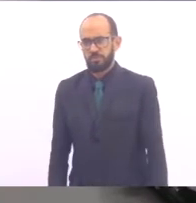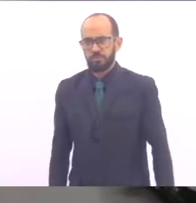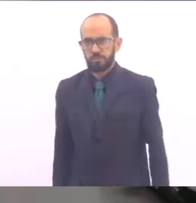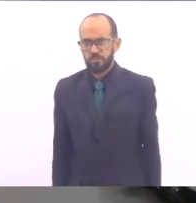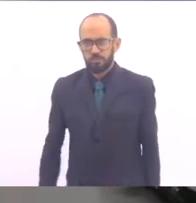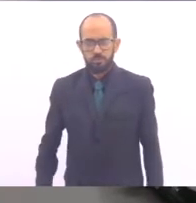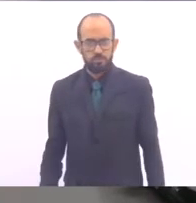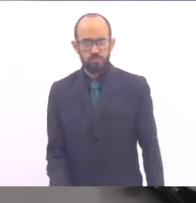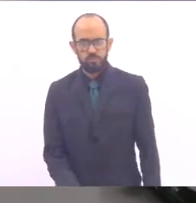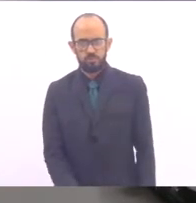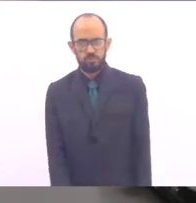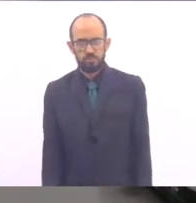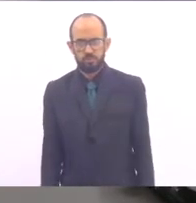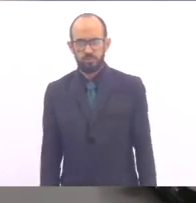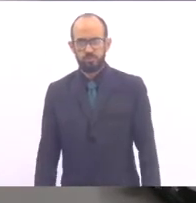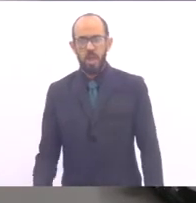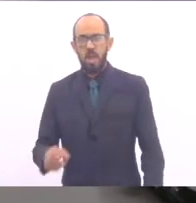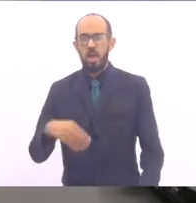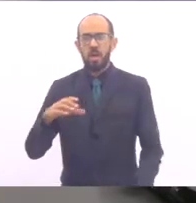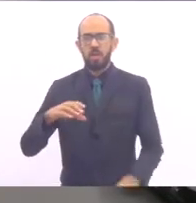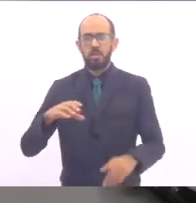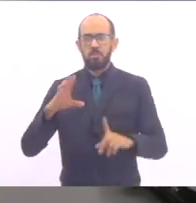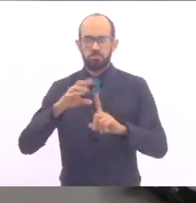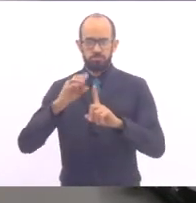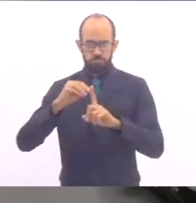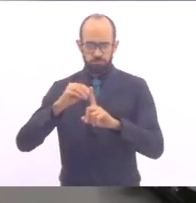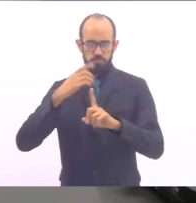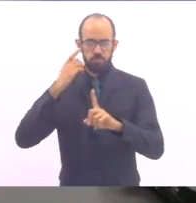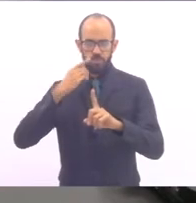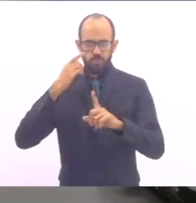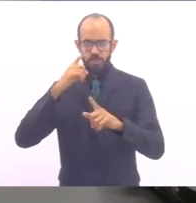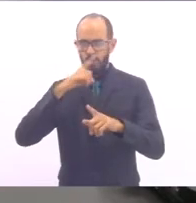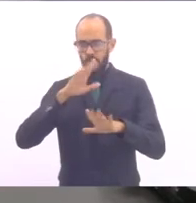Alô, alô? Está sem som.